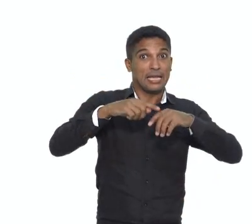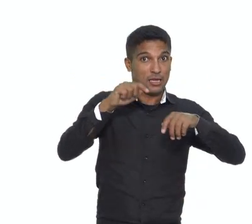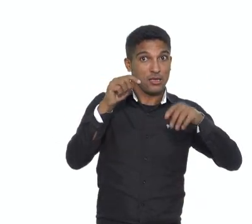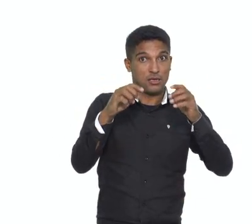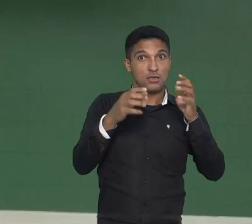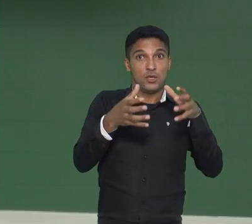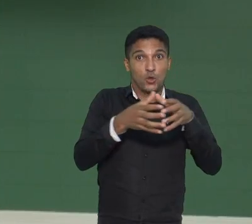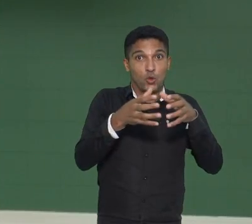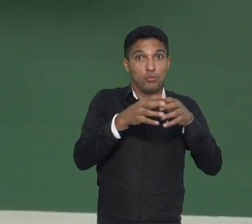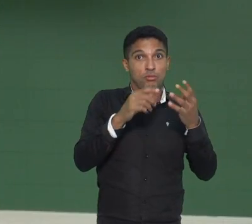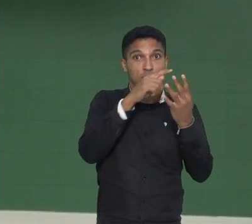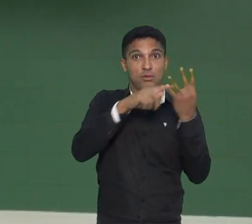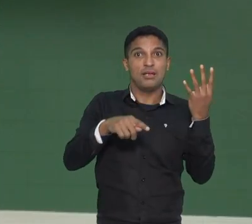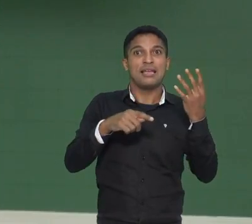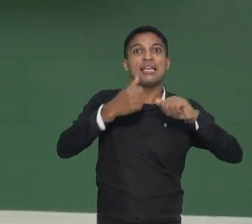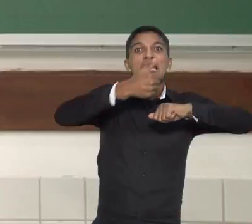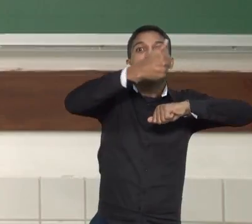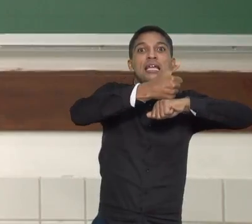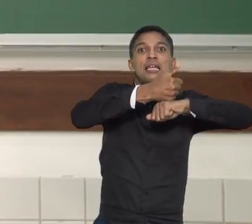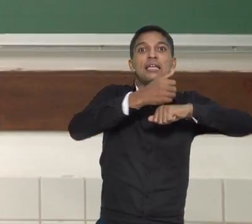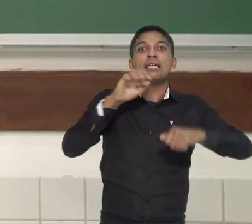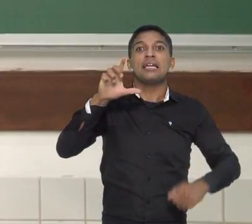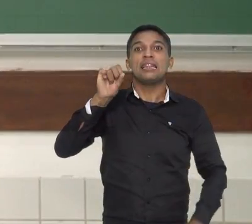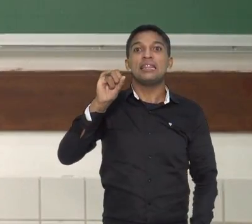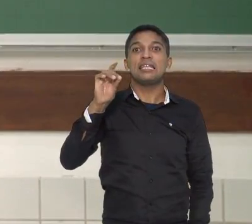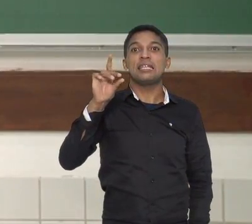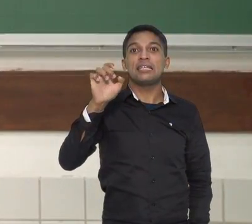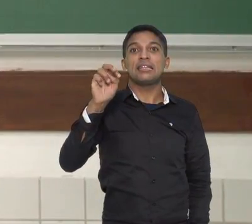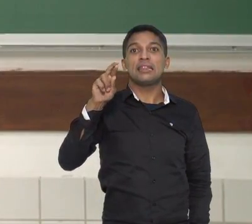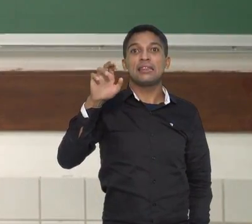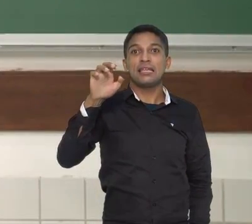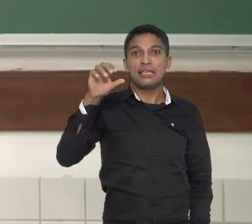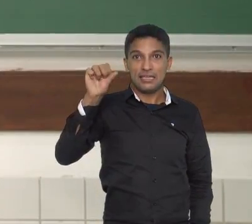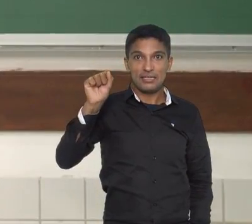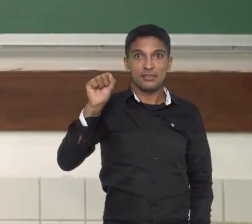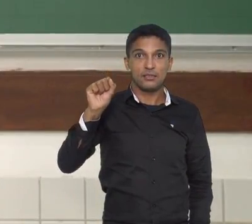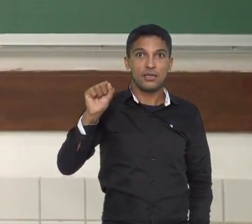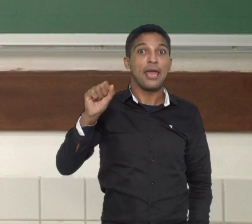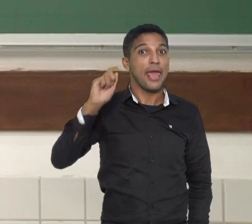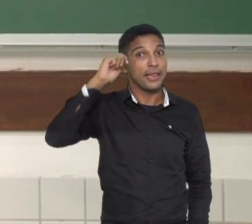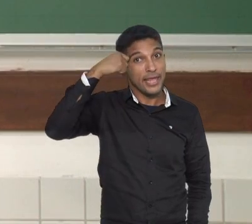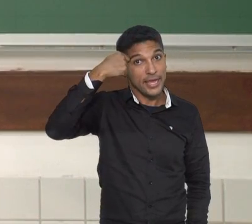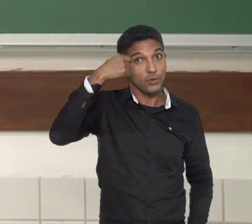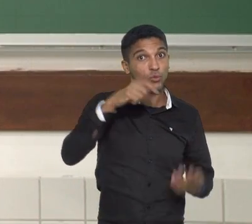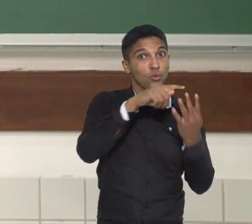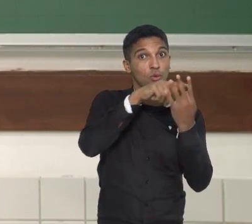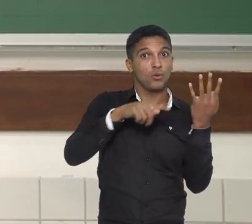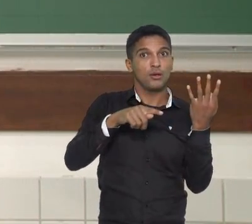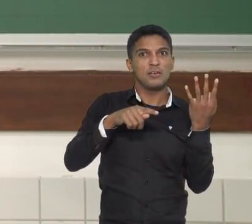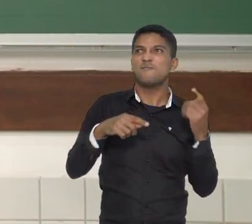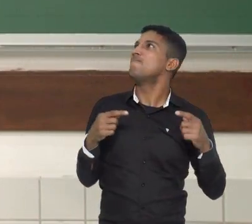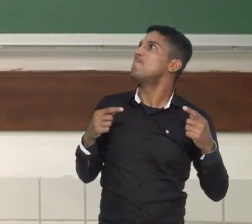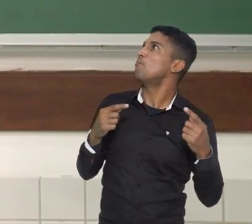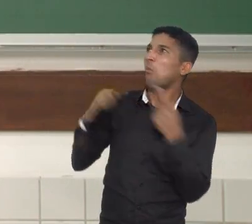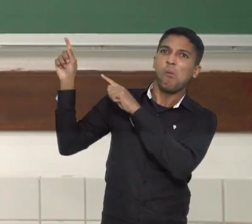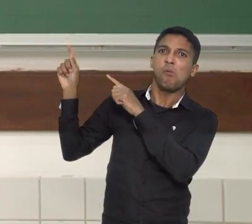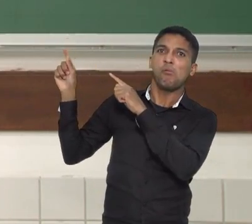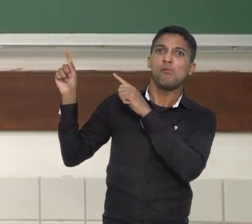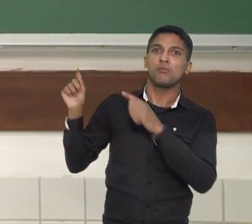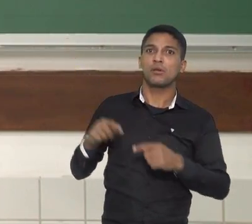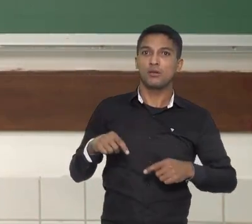líderes, tá? Esses afrodescendentes que ousaram lutar contra um sistema